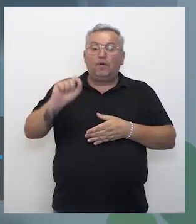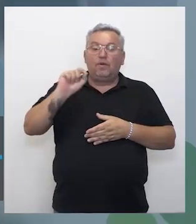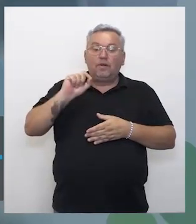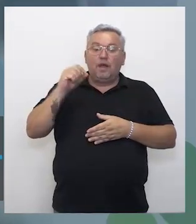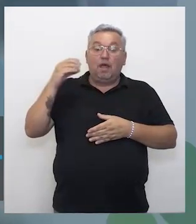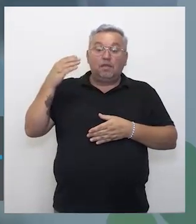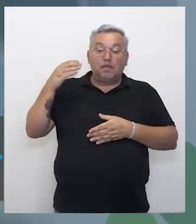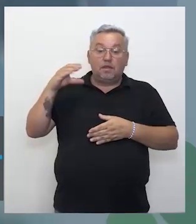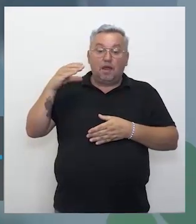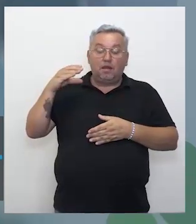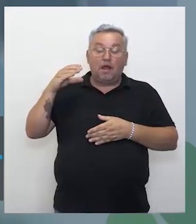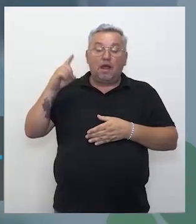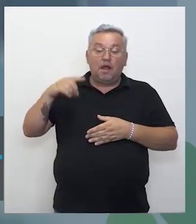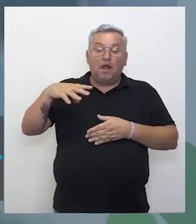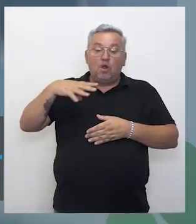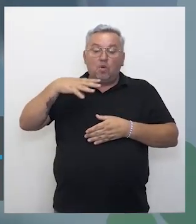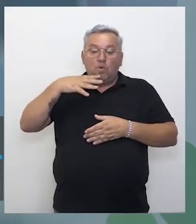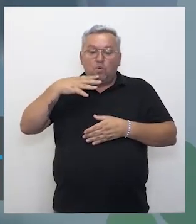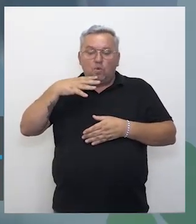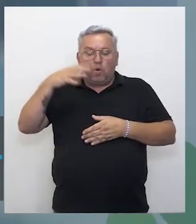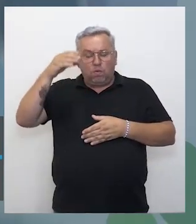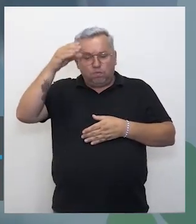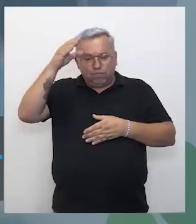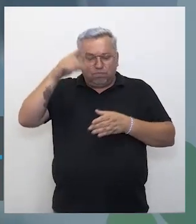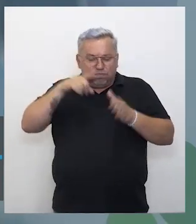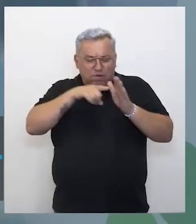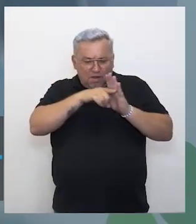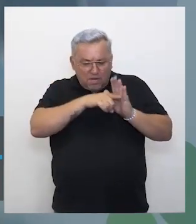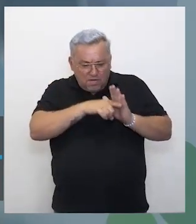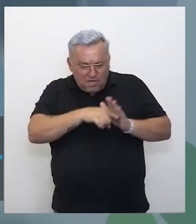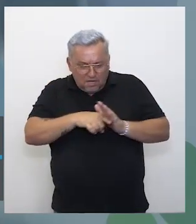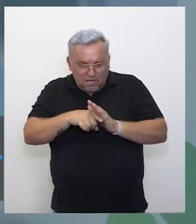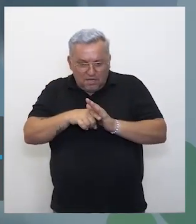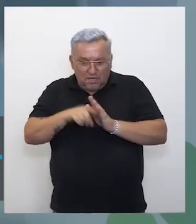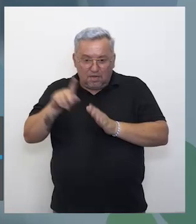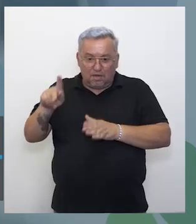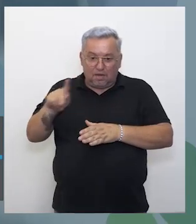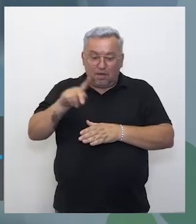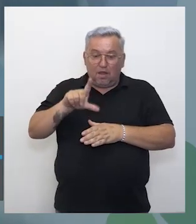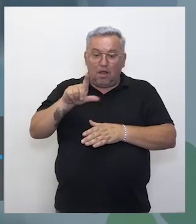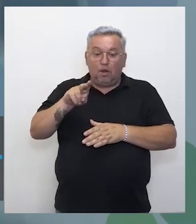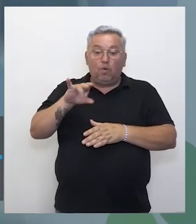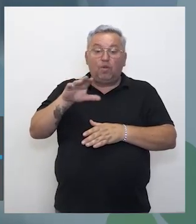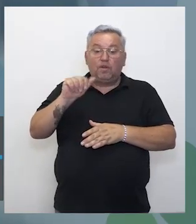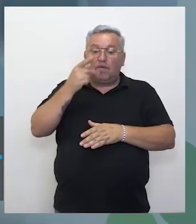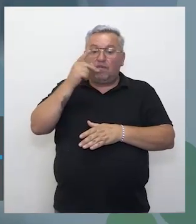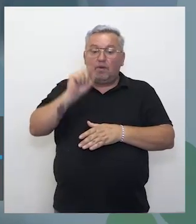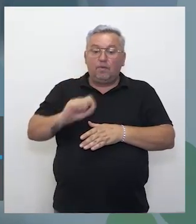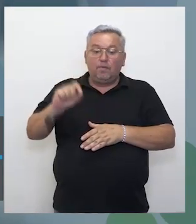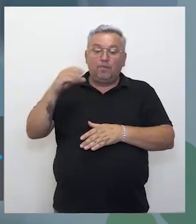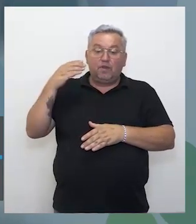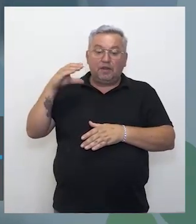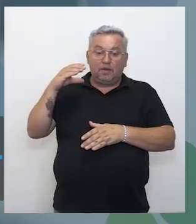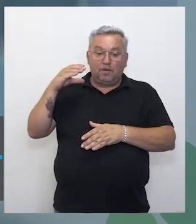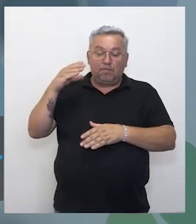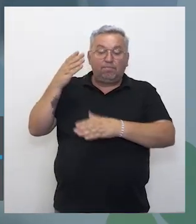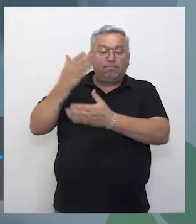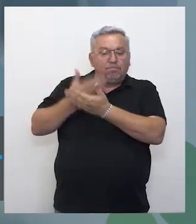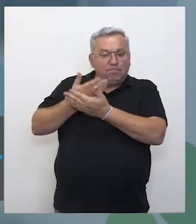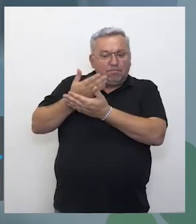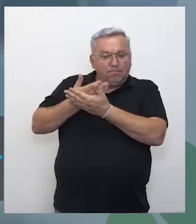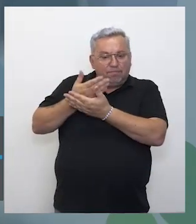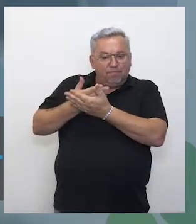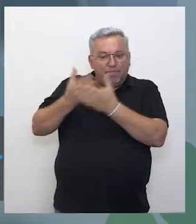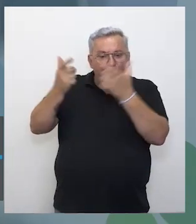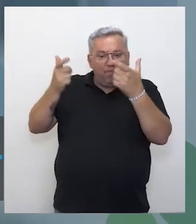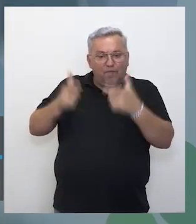são conhecimentos através de pesquisas. Já a professora Lúcia, ela falou, a ciência é um estudo